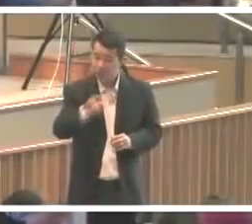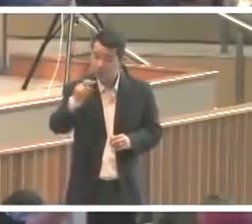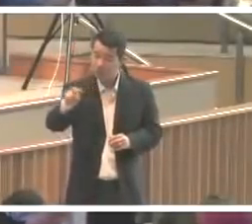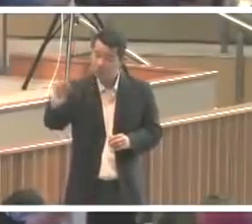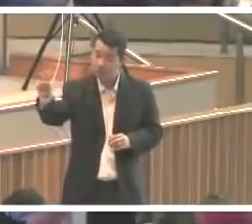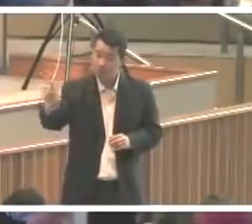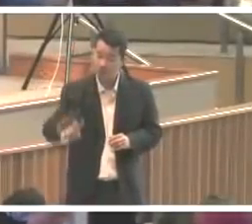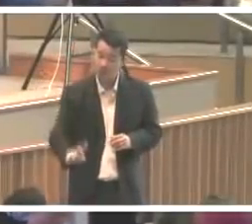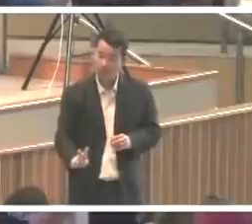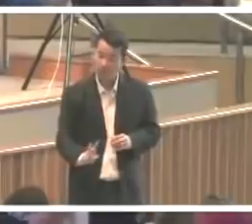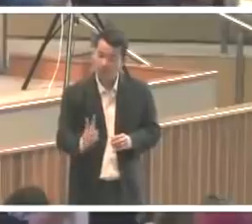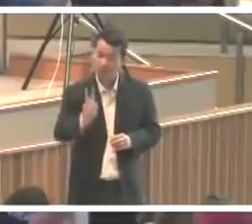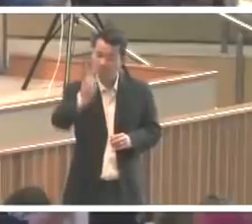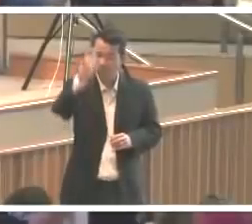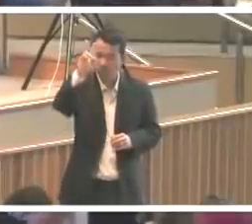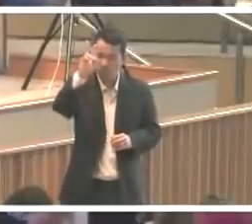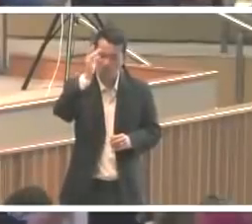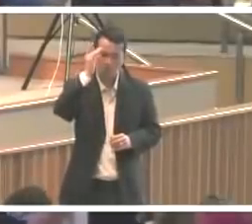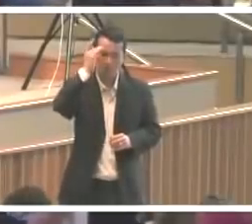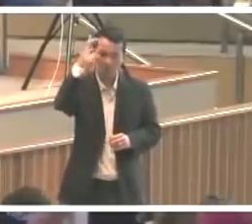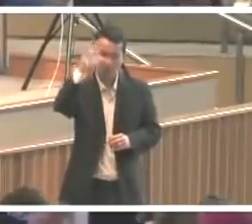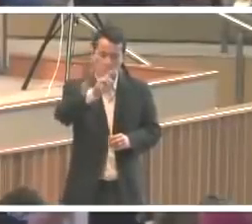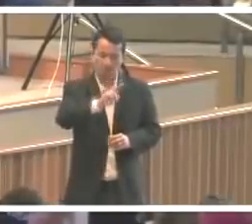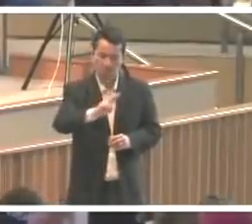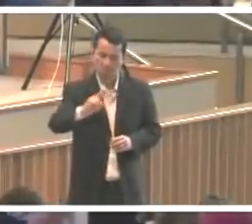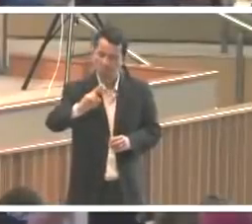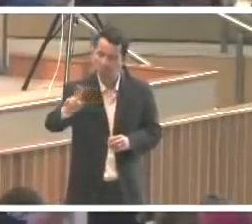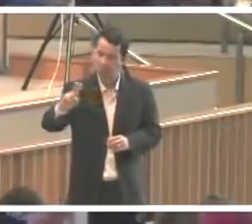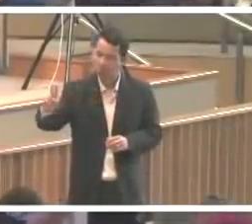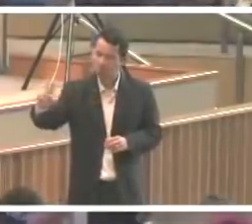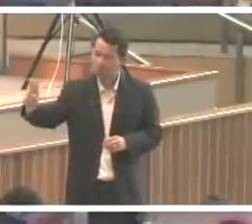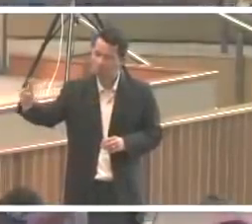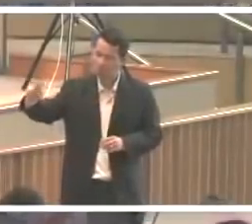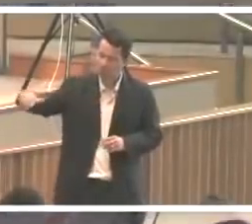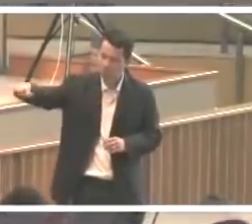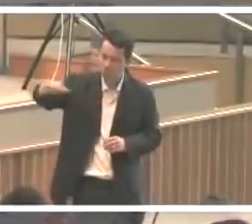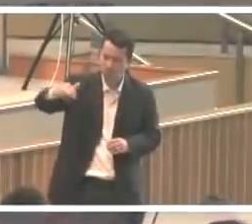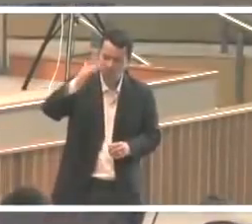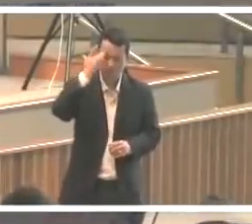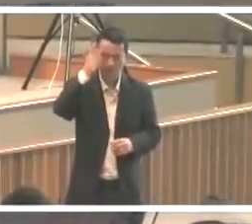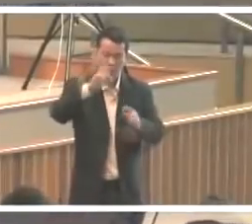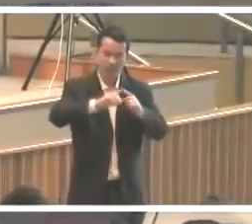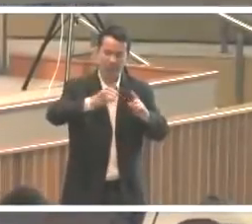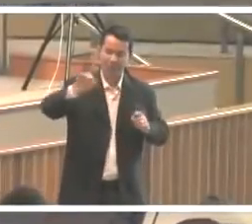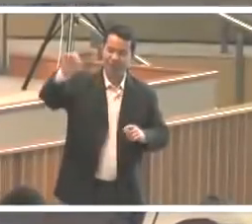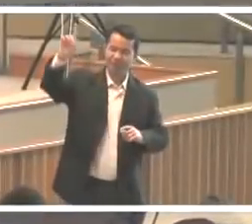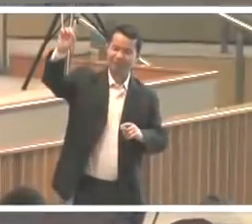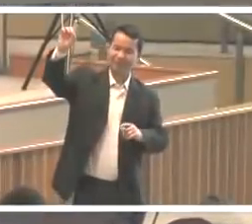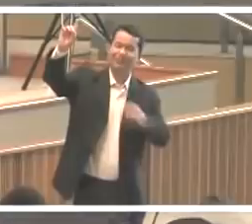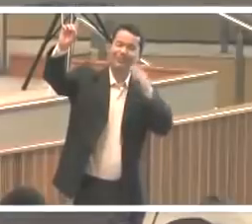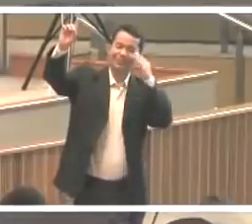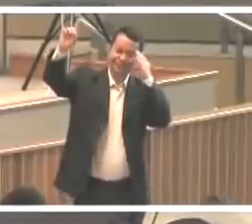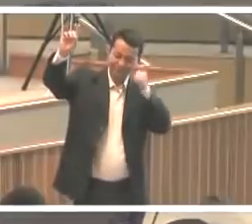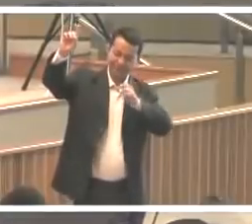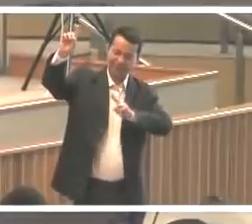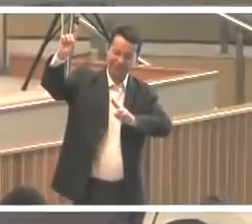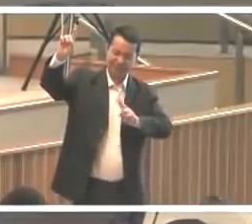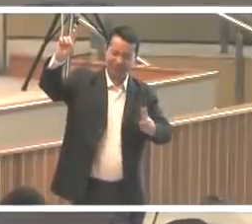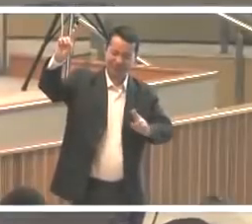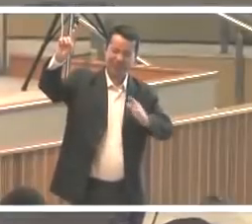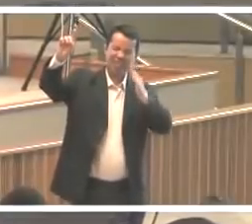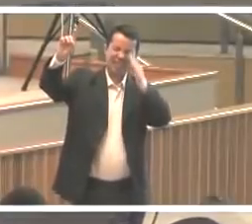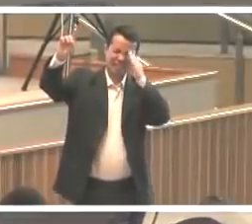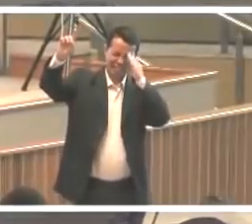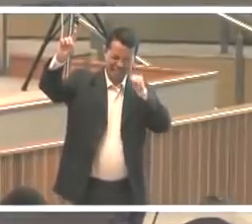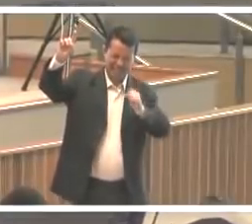pessoas que estão aqui, mas a tua palavra diz, e eu creio nela, que não apenas o Senhor sabe, mas